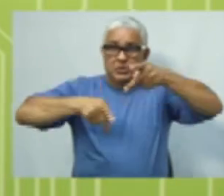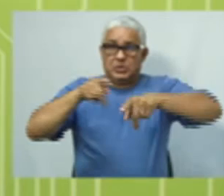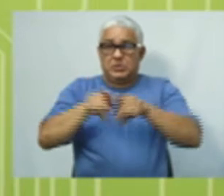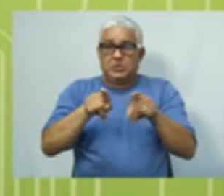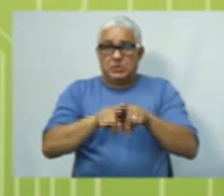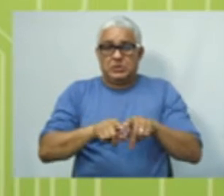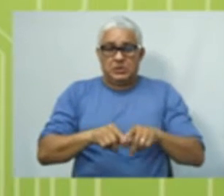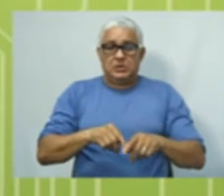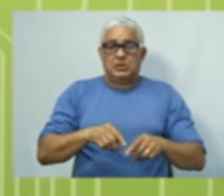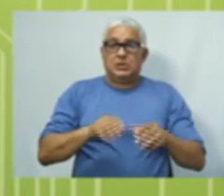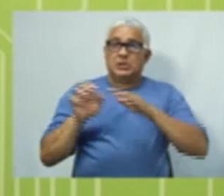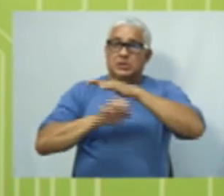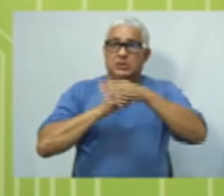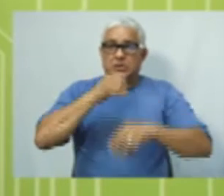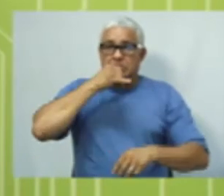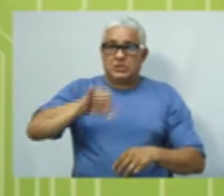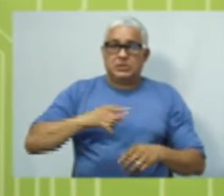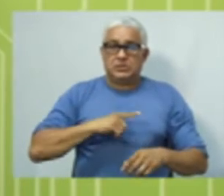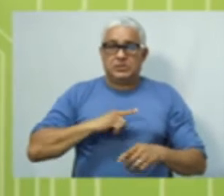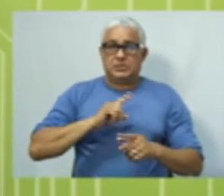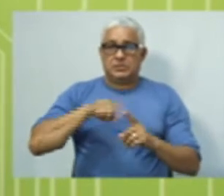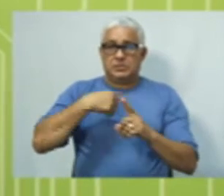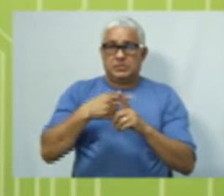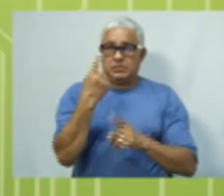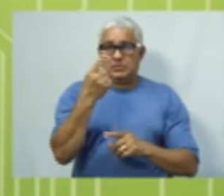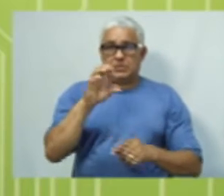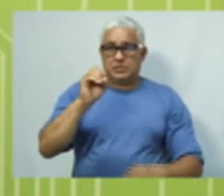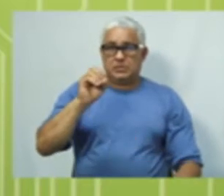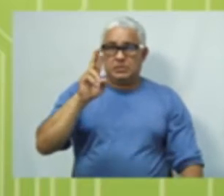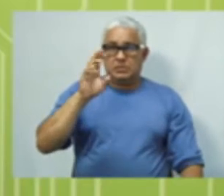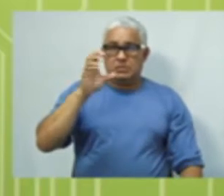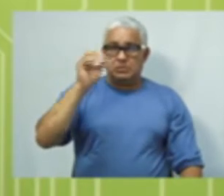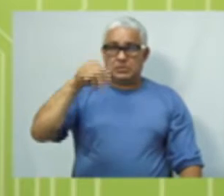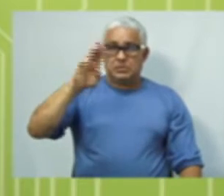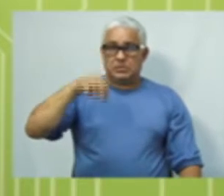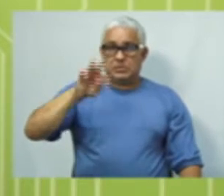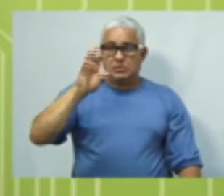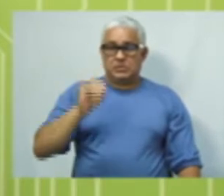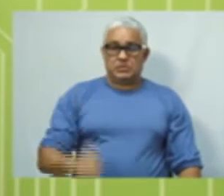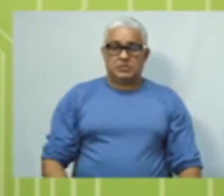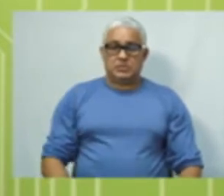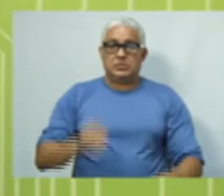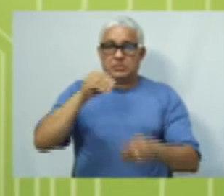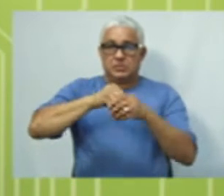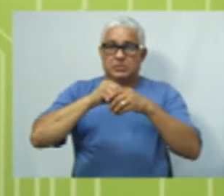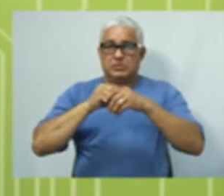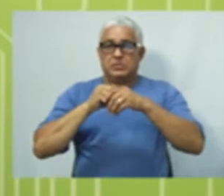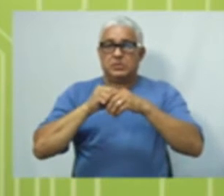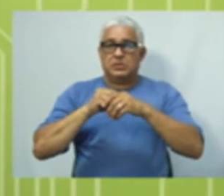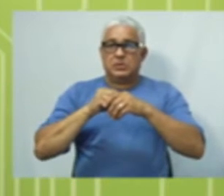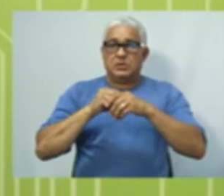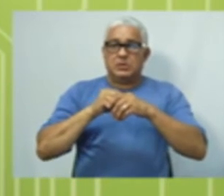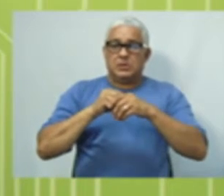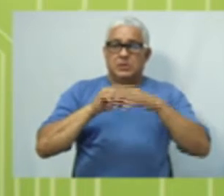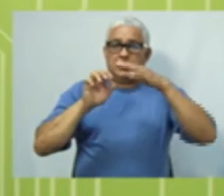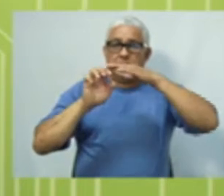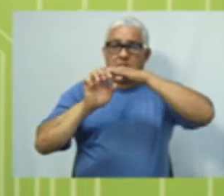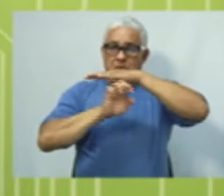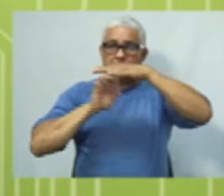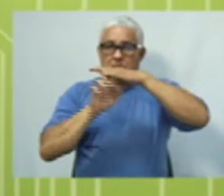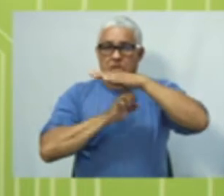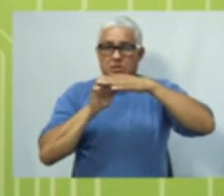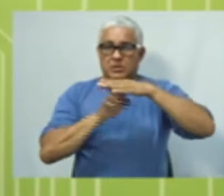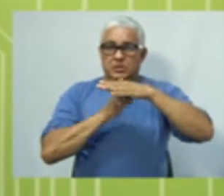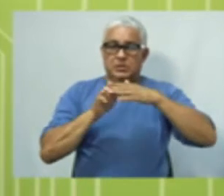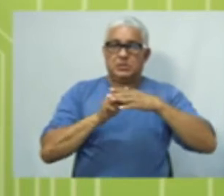energia. Mas e também nós temos mais um orçamento que compõe o orçamento empresarial, que são os orçamentos básicos, e seriam